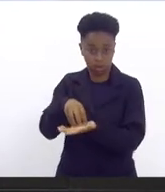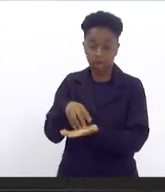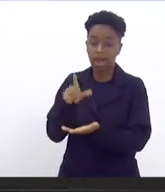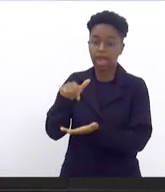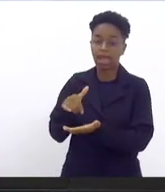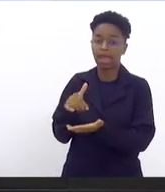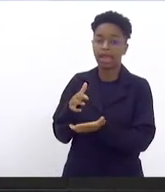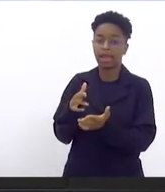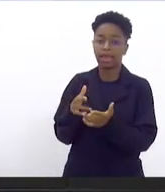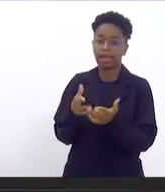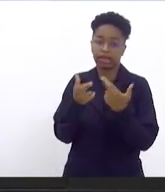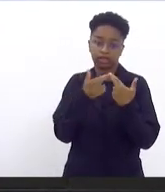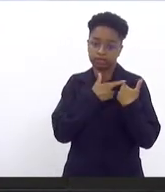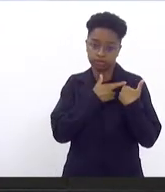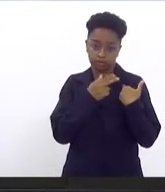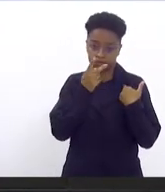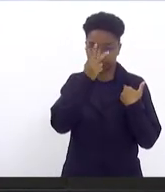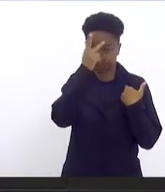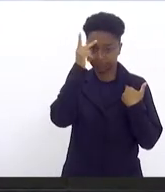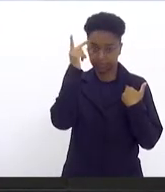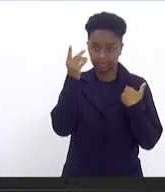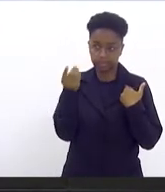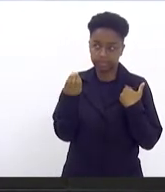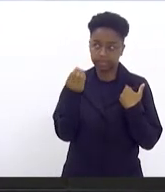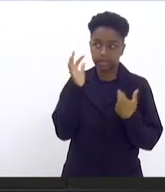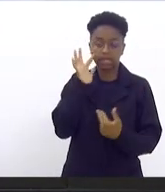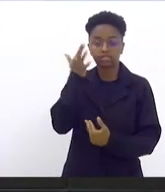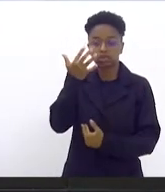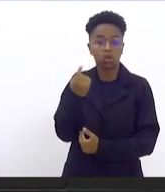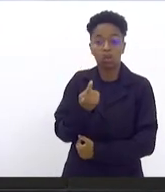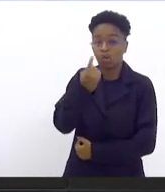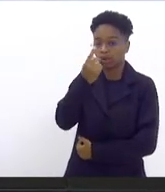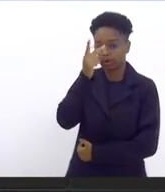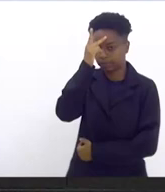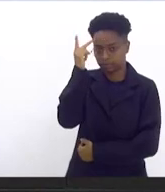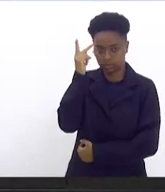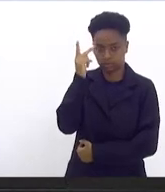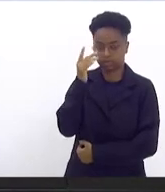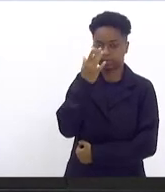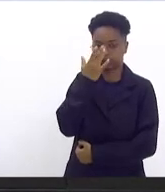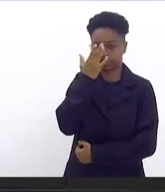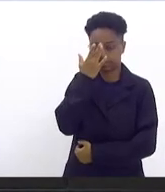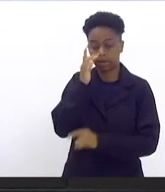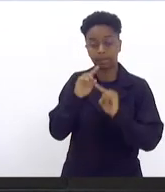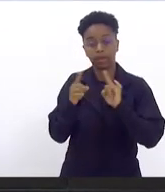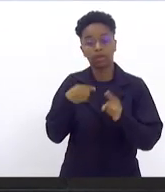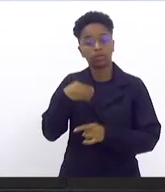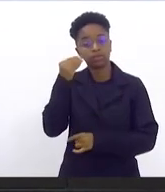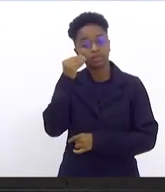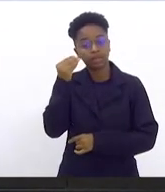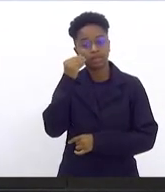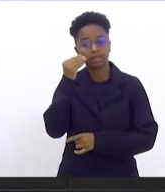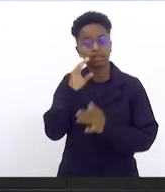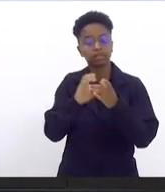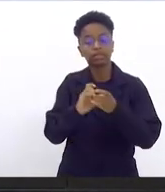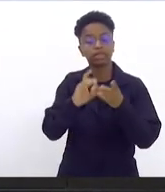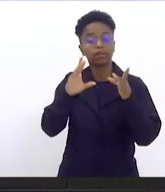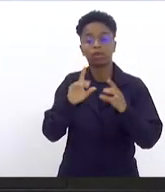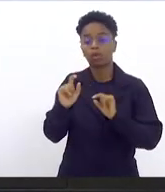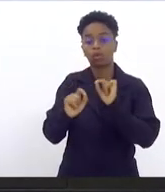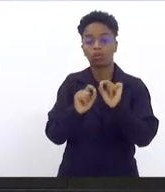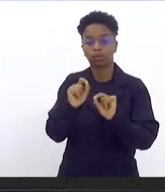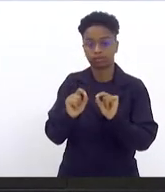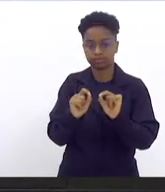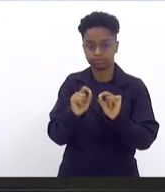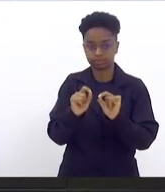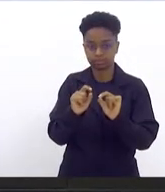trabalhos numa decisão, claro, monocrática. Perfeito. O que eu estou tentando estipular aqui de forma democrática é